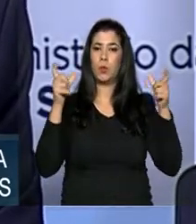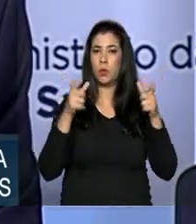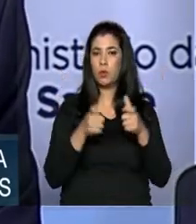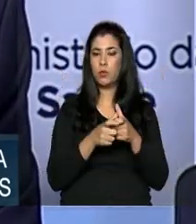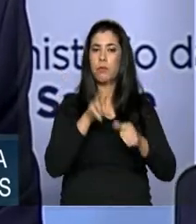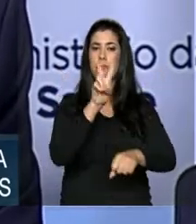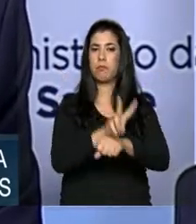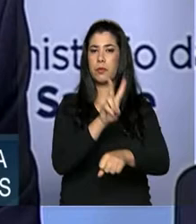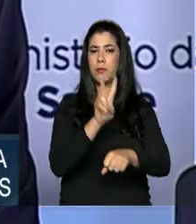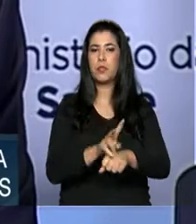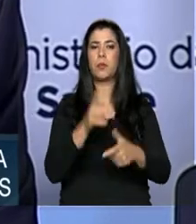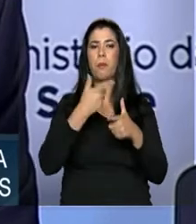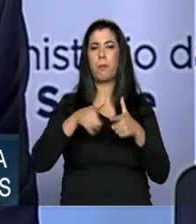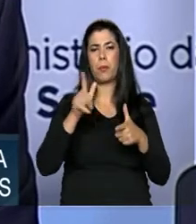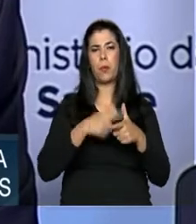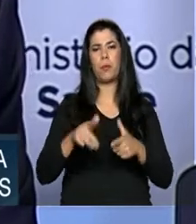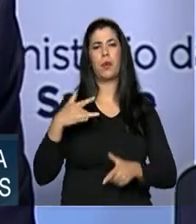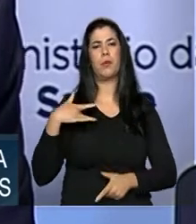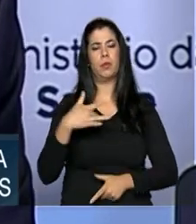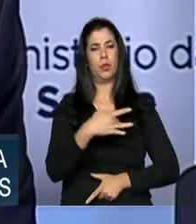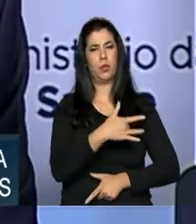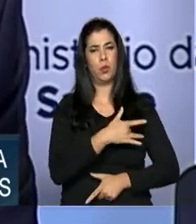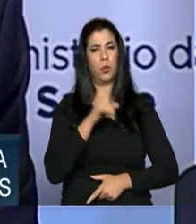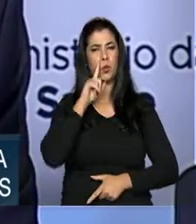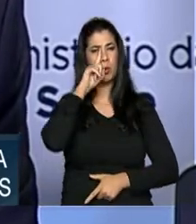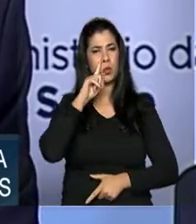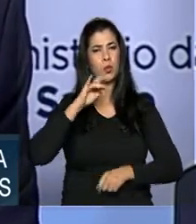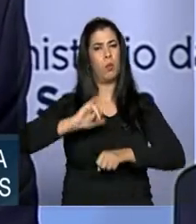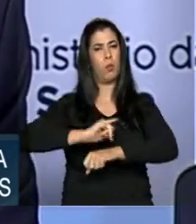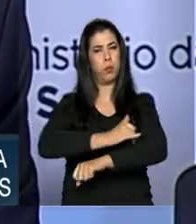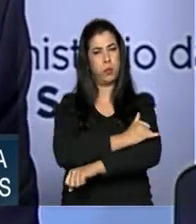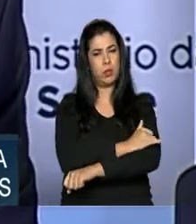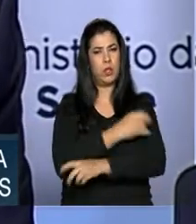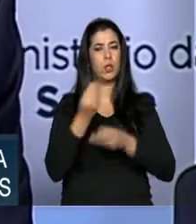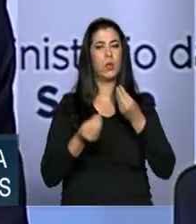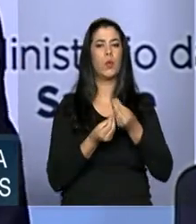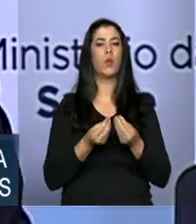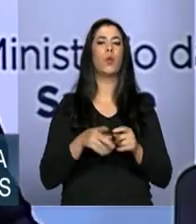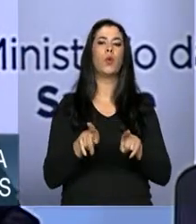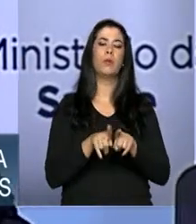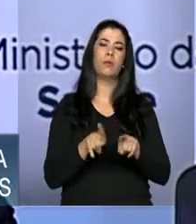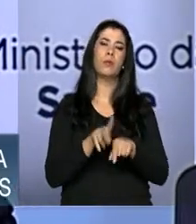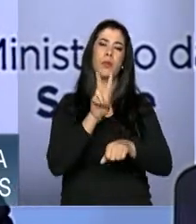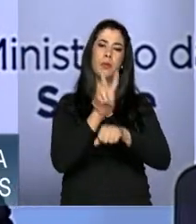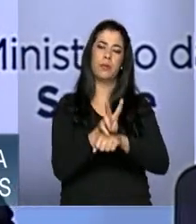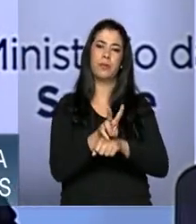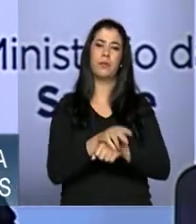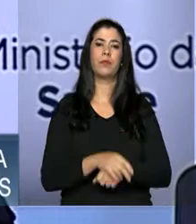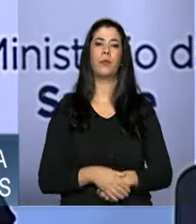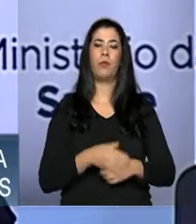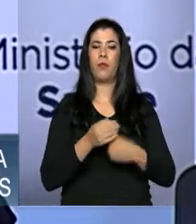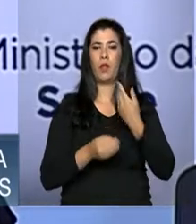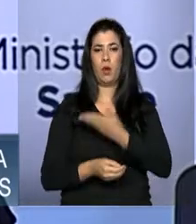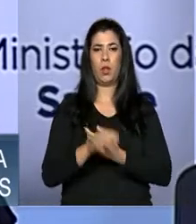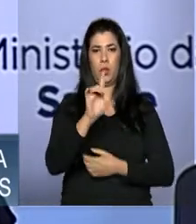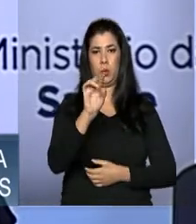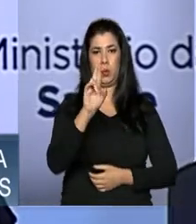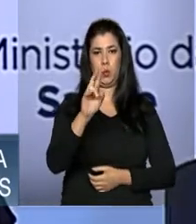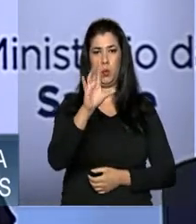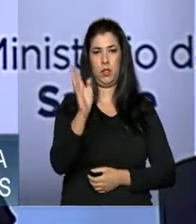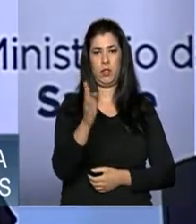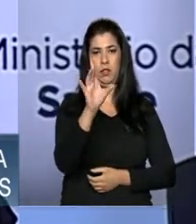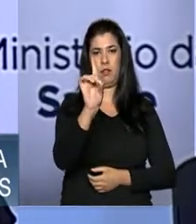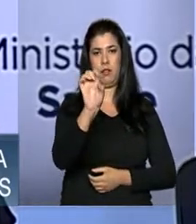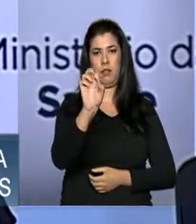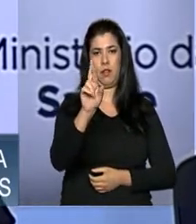fazer a prevenção desses fatores de risco e a promoção da saúde. Então eu vou passar. Débora, eu não sei se talvez para a apresentação, Débora, talvez se você ficar melhor ao meio, ao